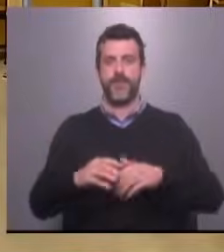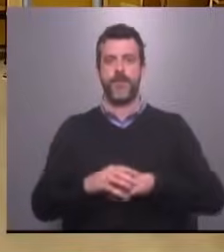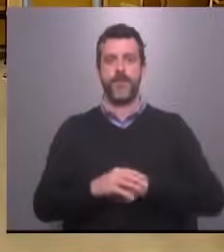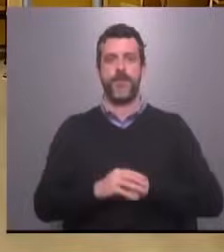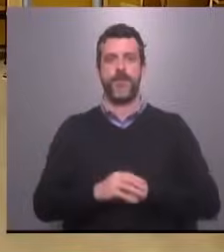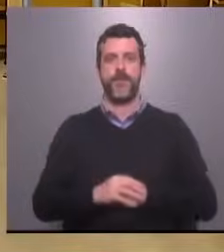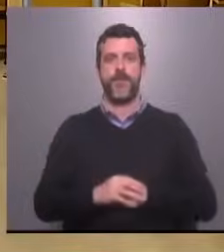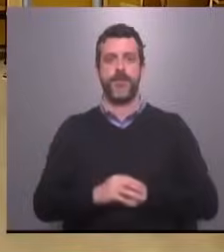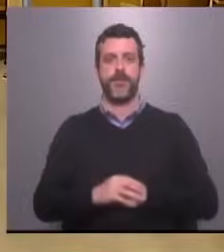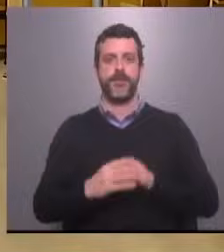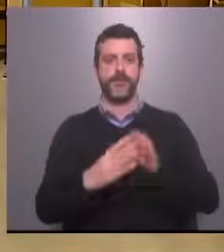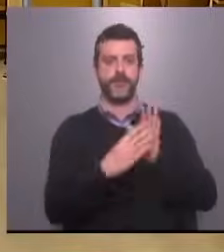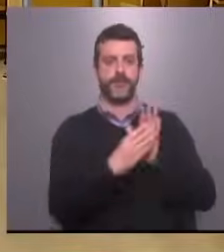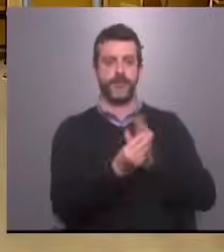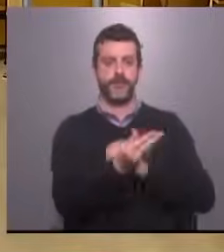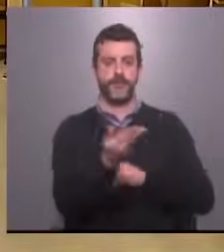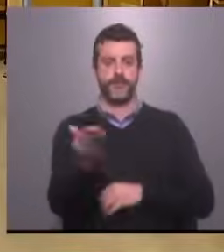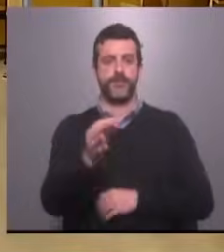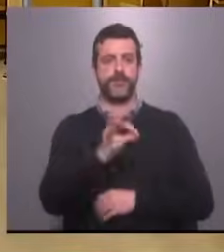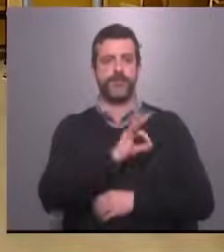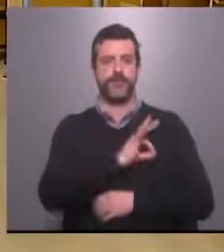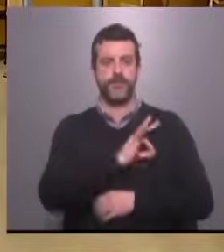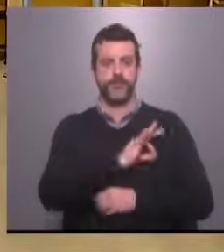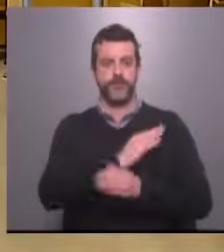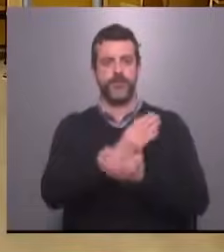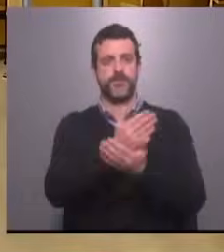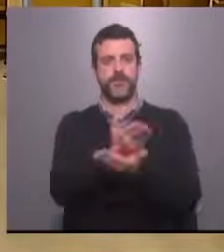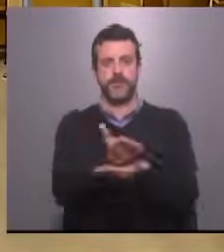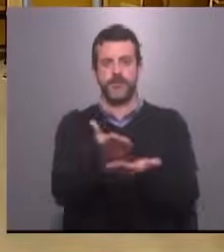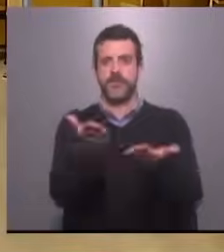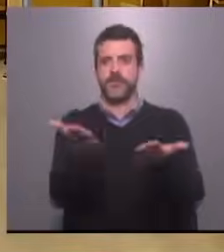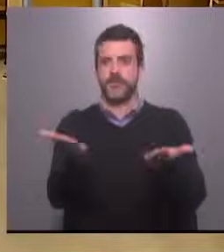Senhor esteja convosco.